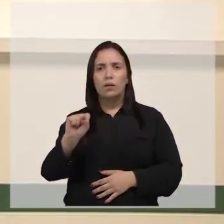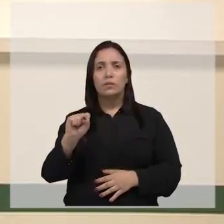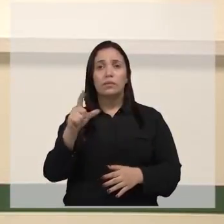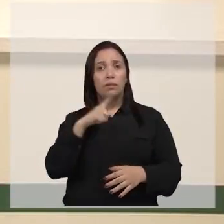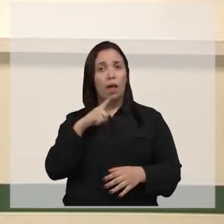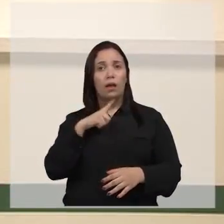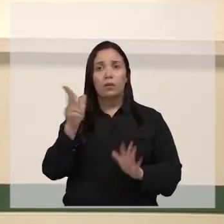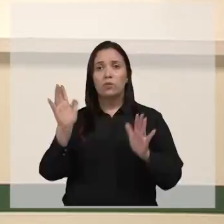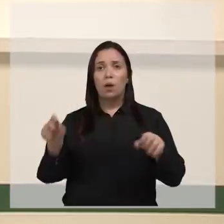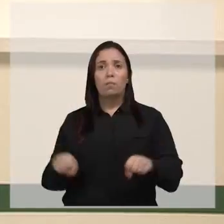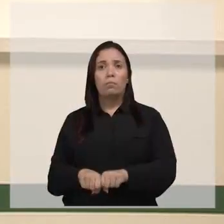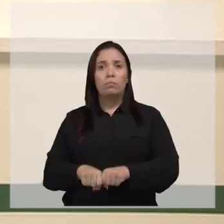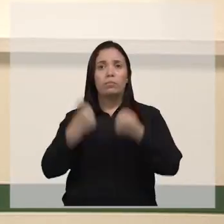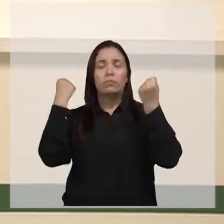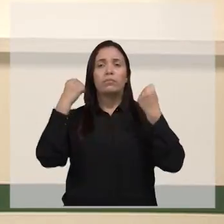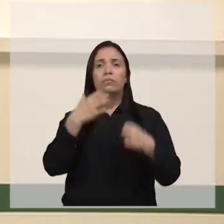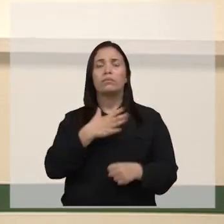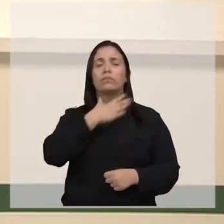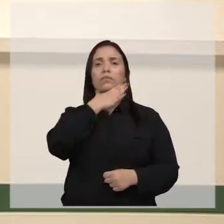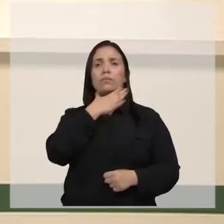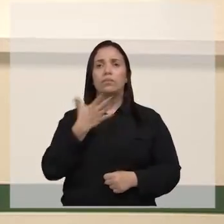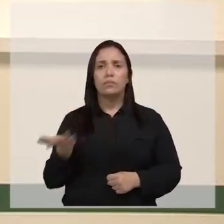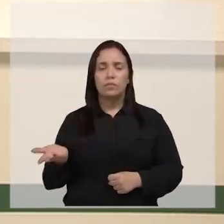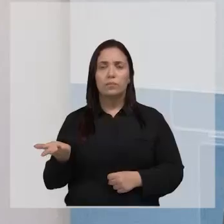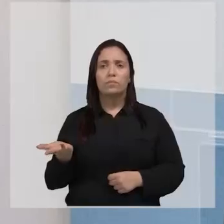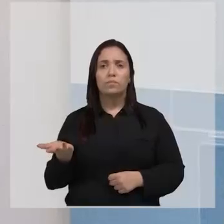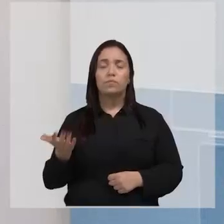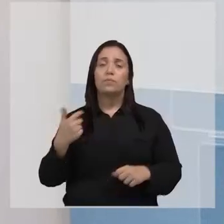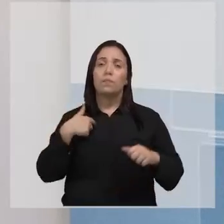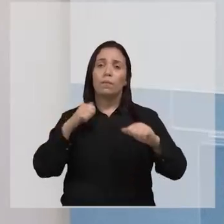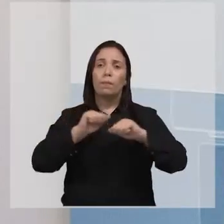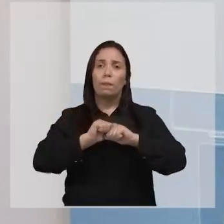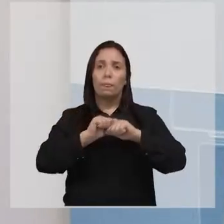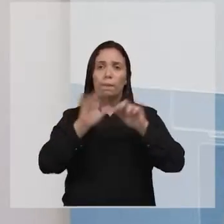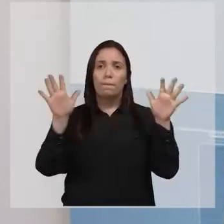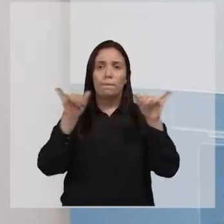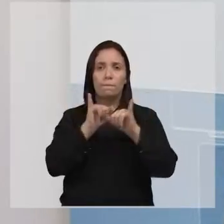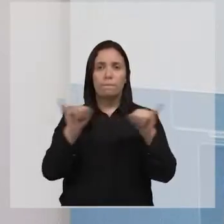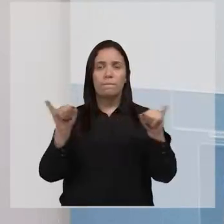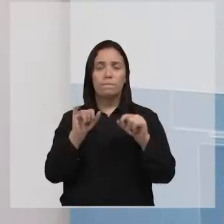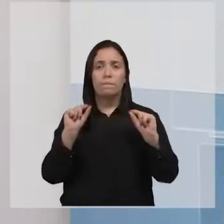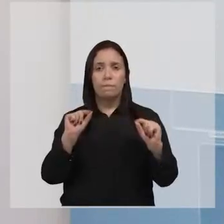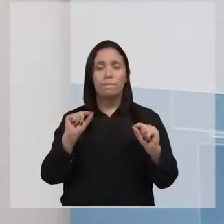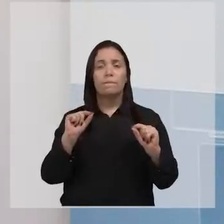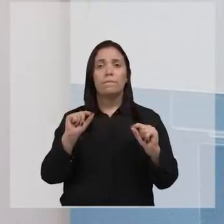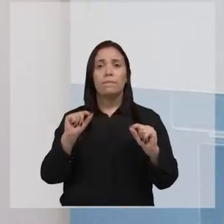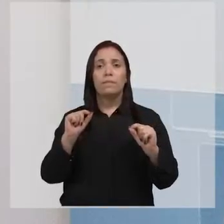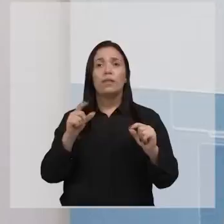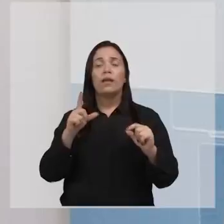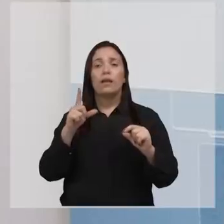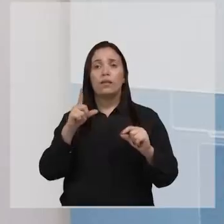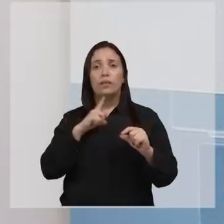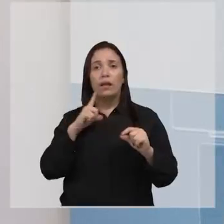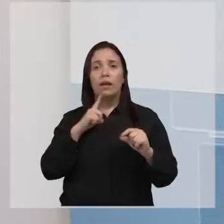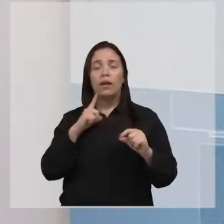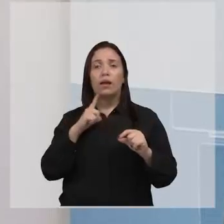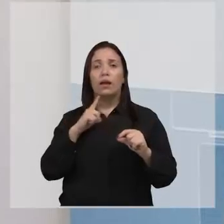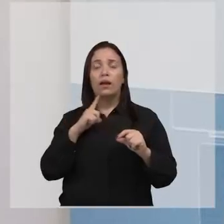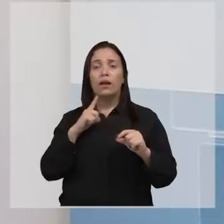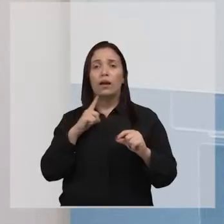estou querendo dizer aqui, bem claro, é que foi aparelhado o Estado. A um ponto até, sabe de quê?